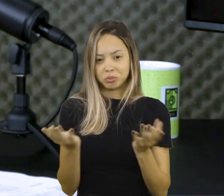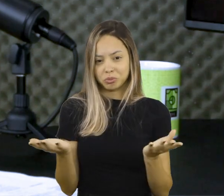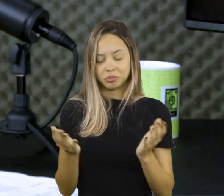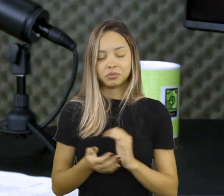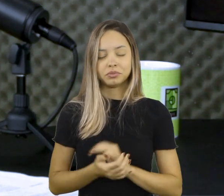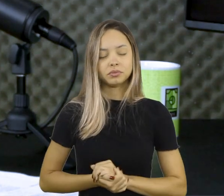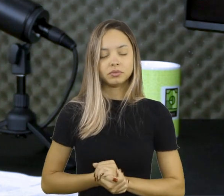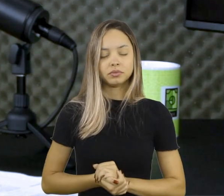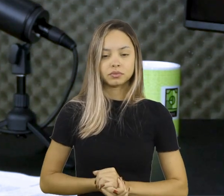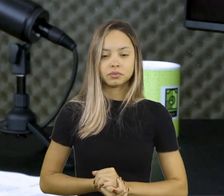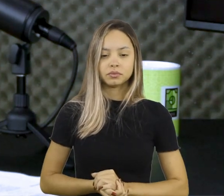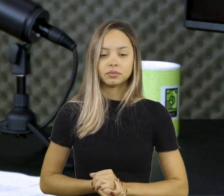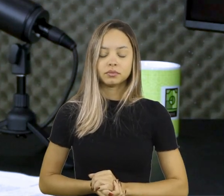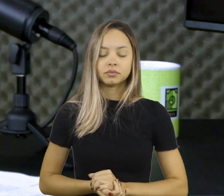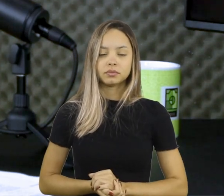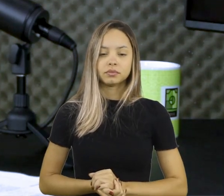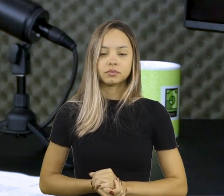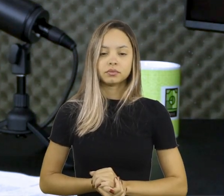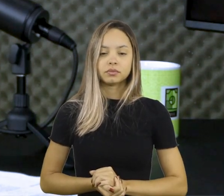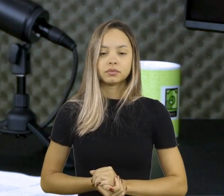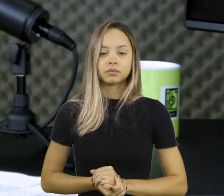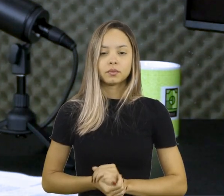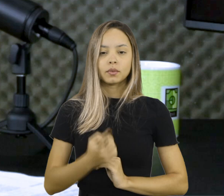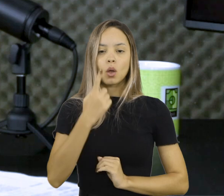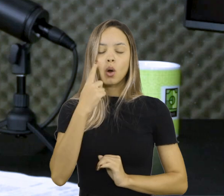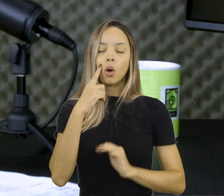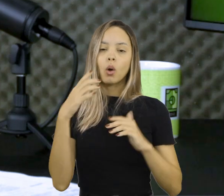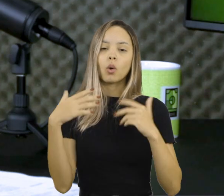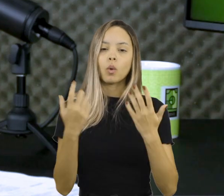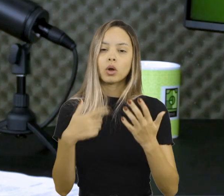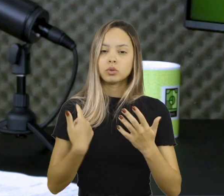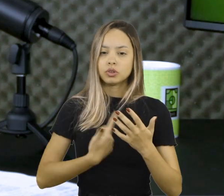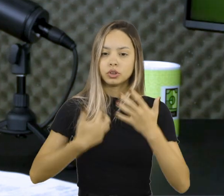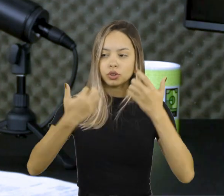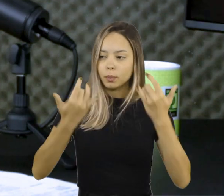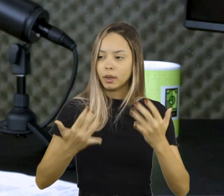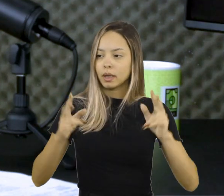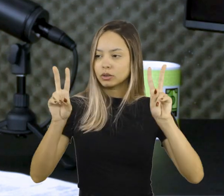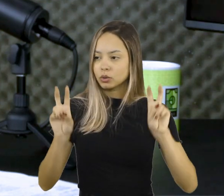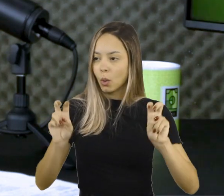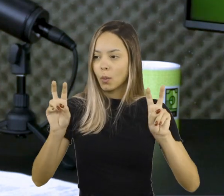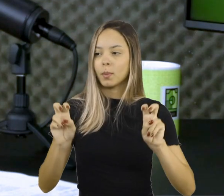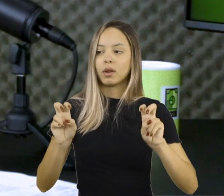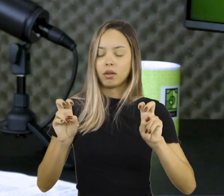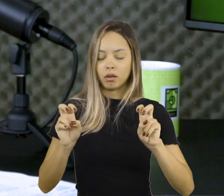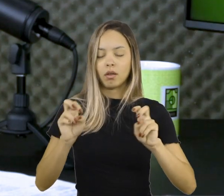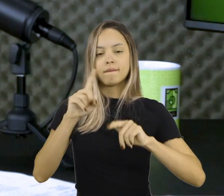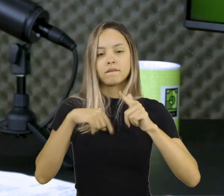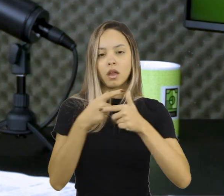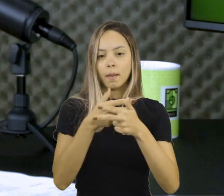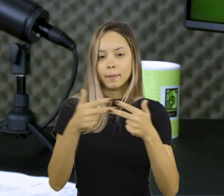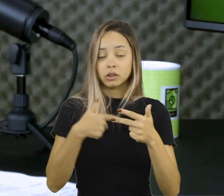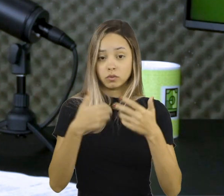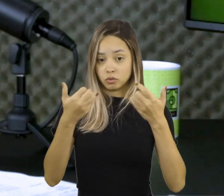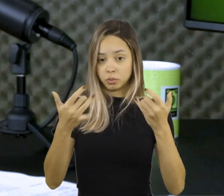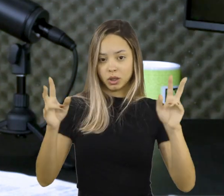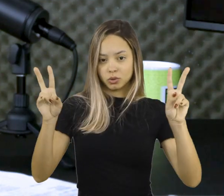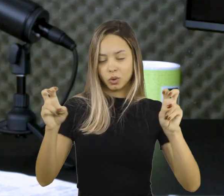Olha quando a gente fala de ferramentas e eu vou pegar bem o contexto da baixa visão